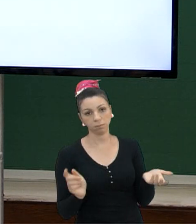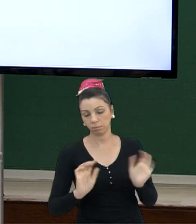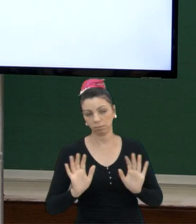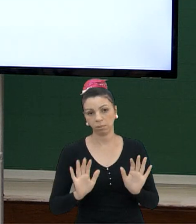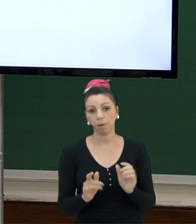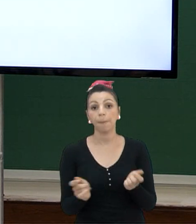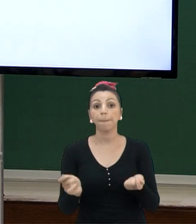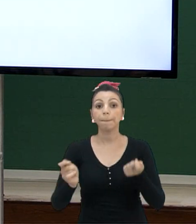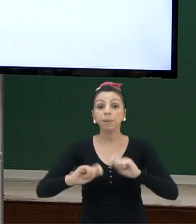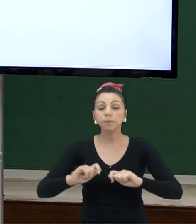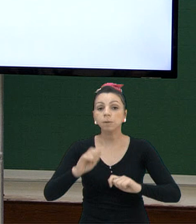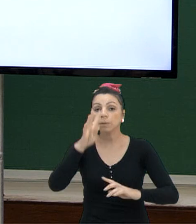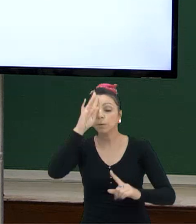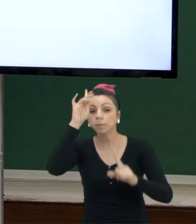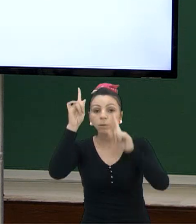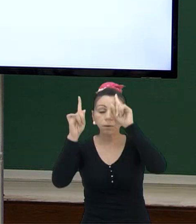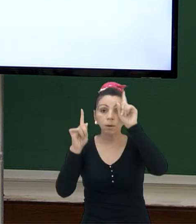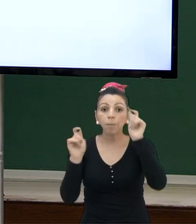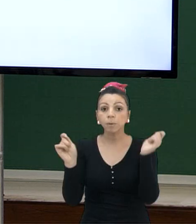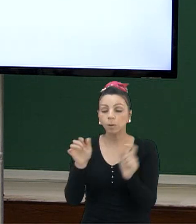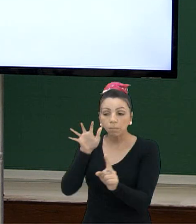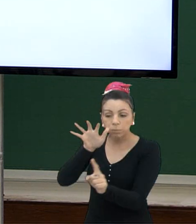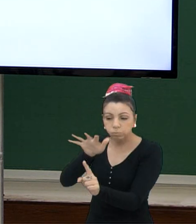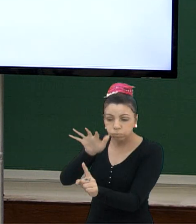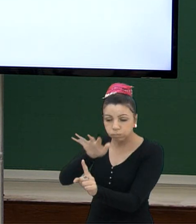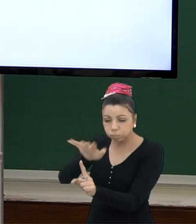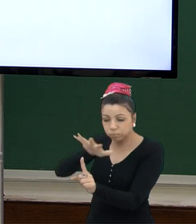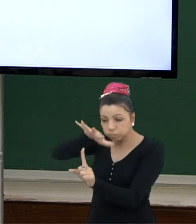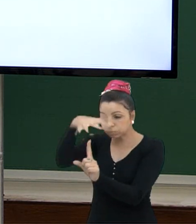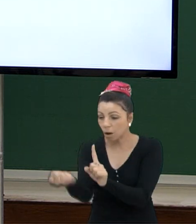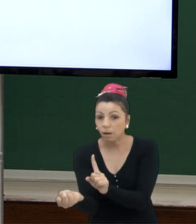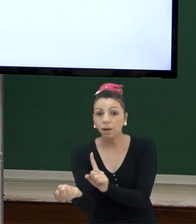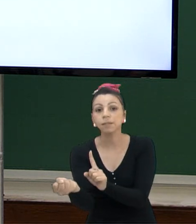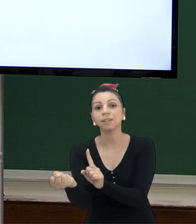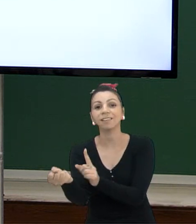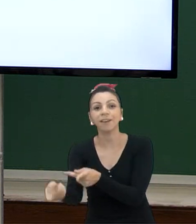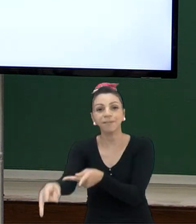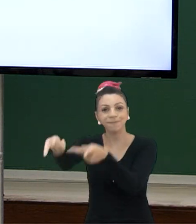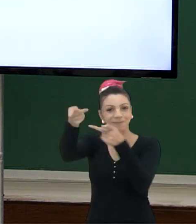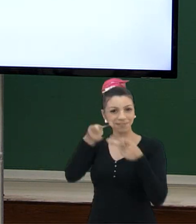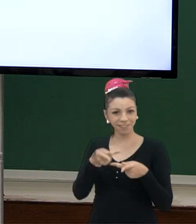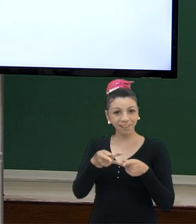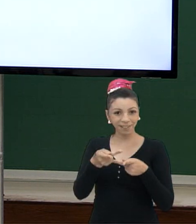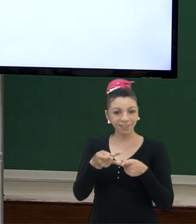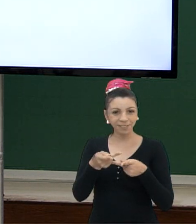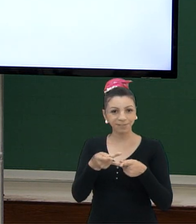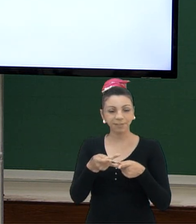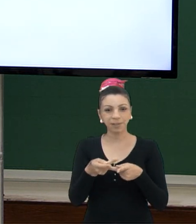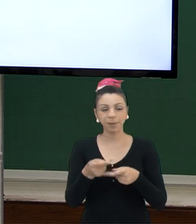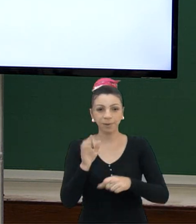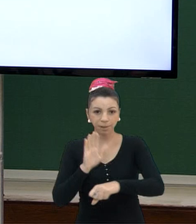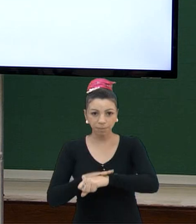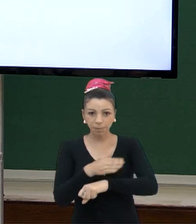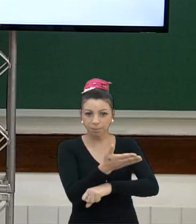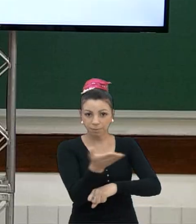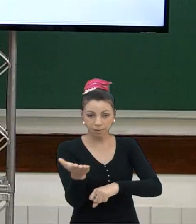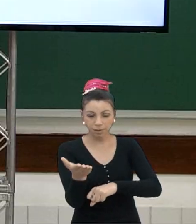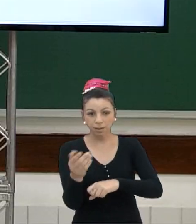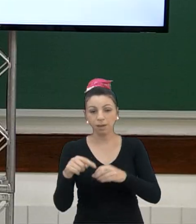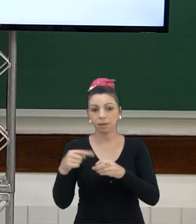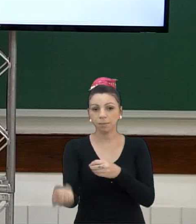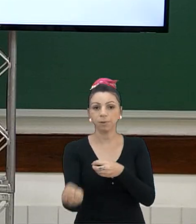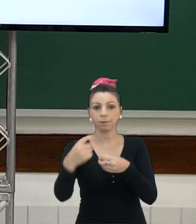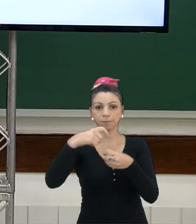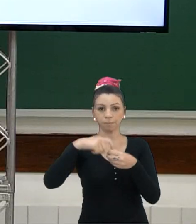suficiente. Nós precisamos convencer os turistas a visitar, ok? Um tempinho para vocês fazerem isso